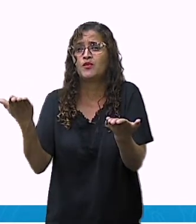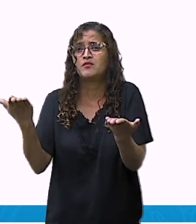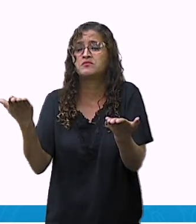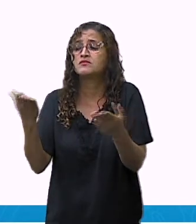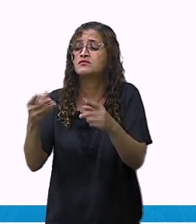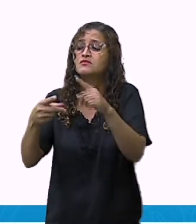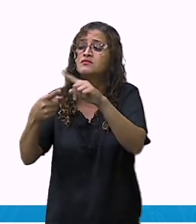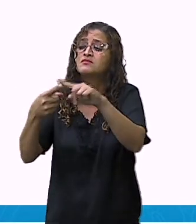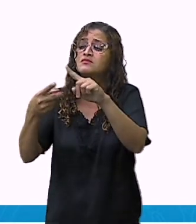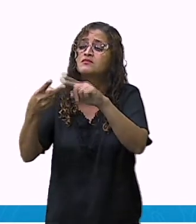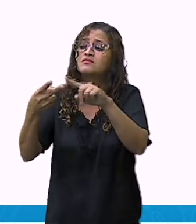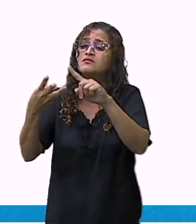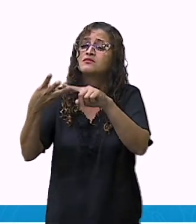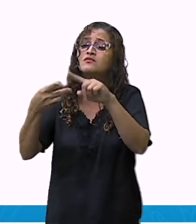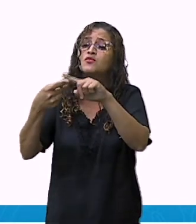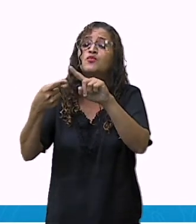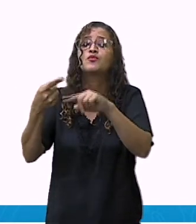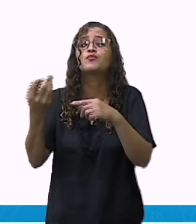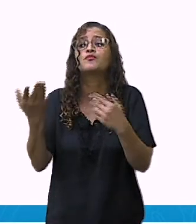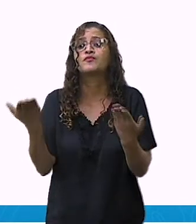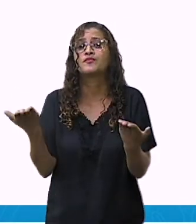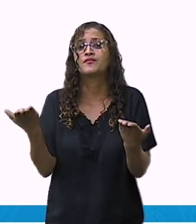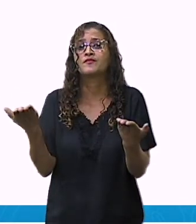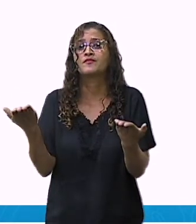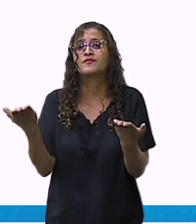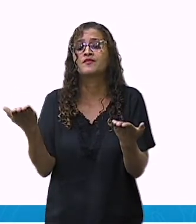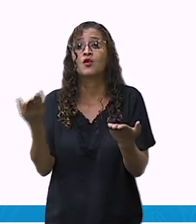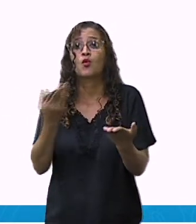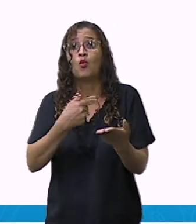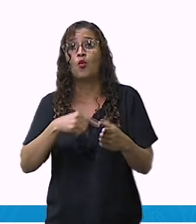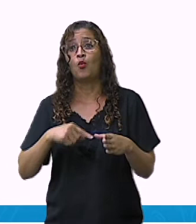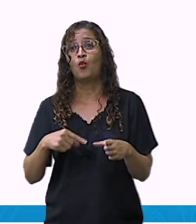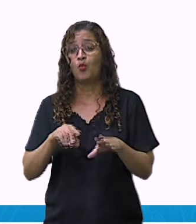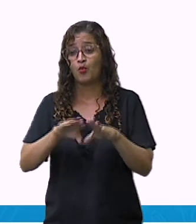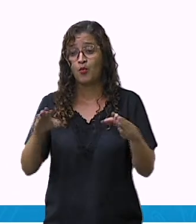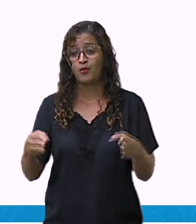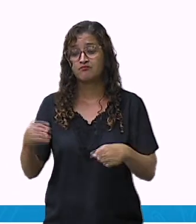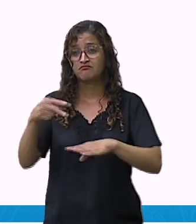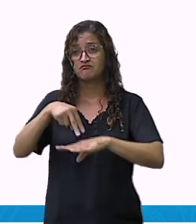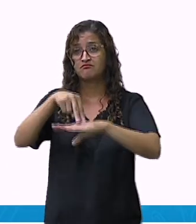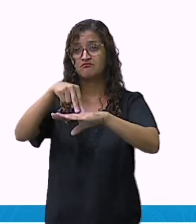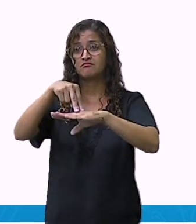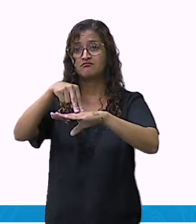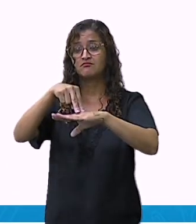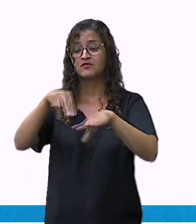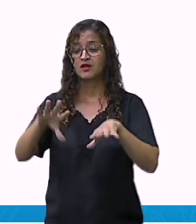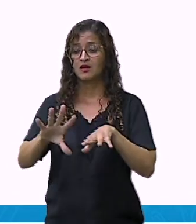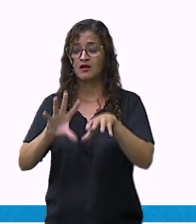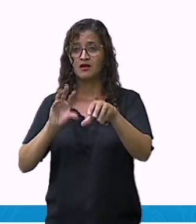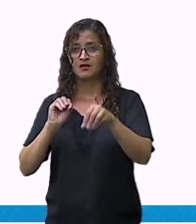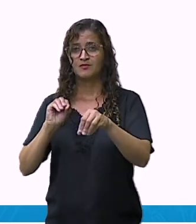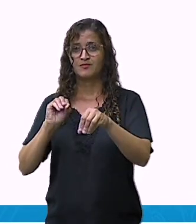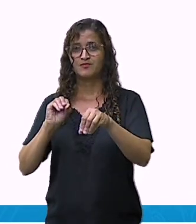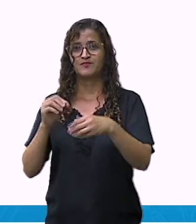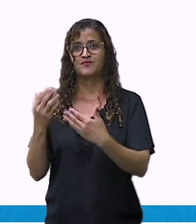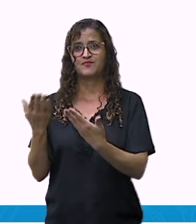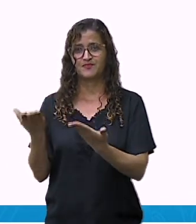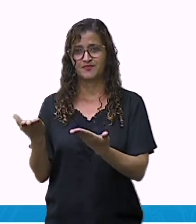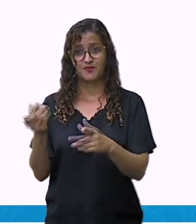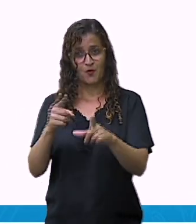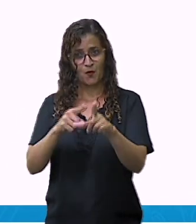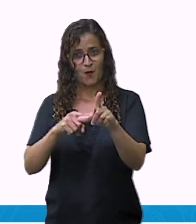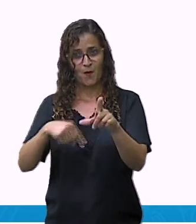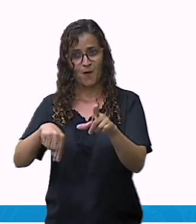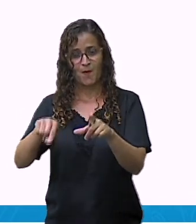letra C, que fala do palco como formatura? Se você respondeu que é a